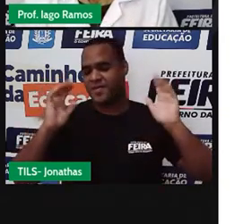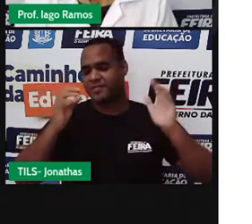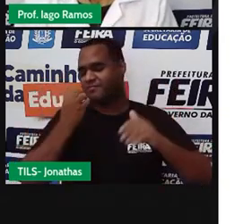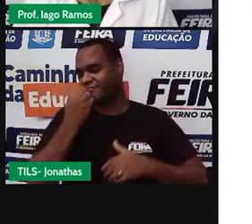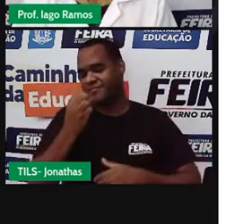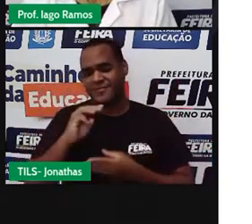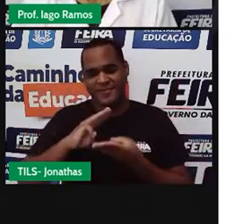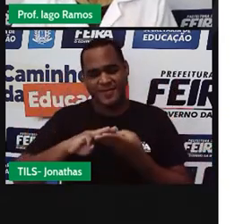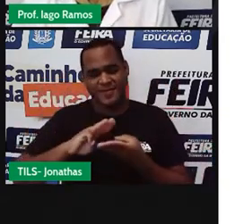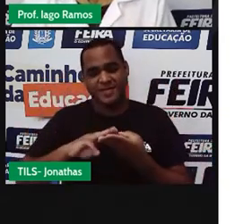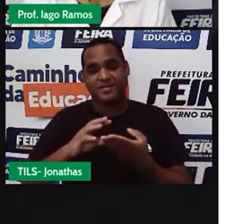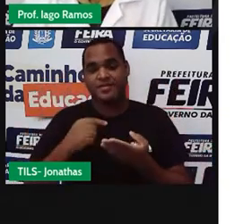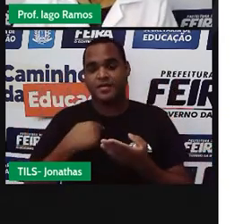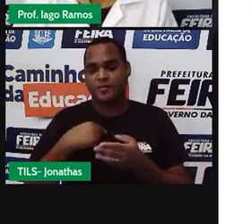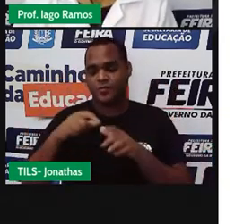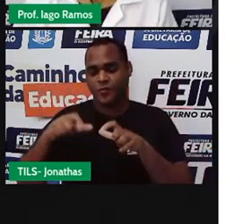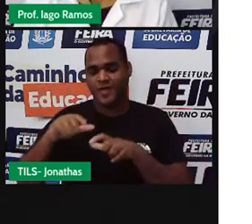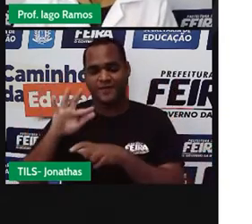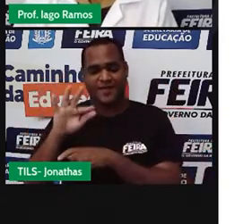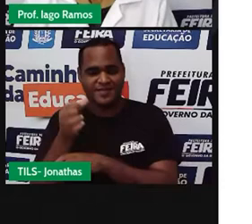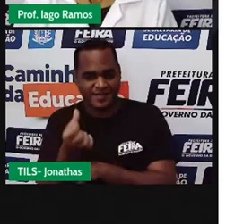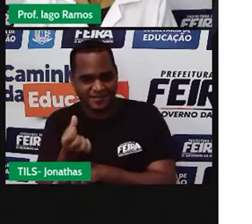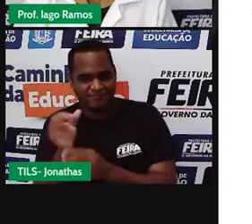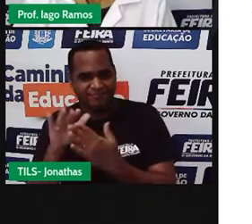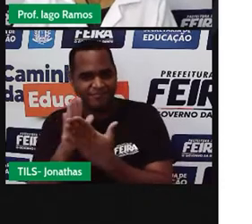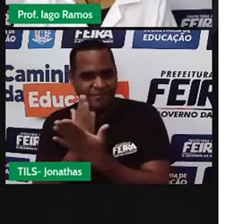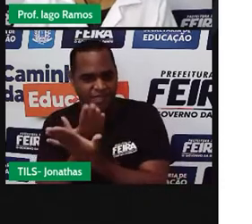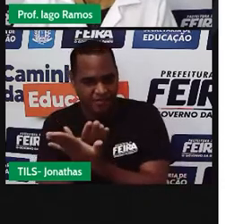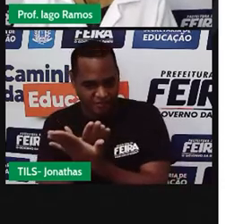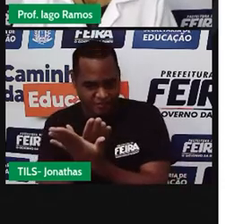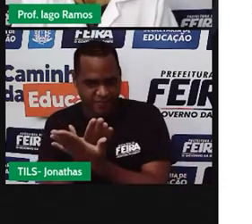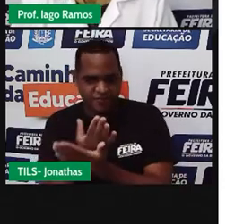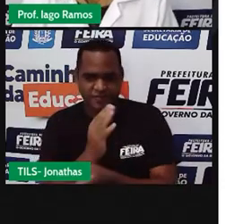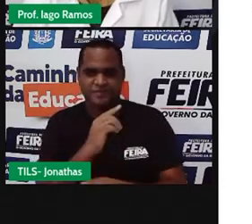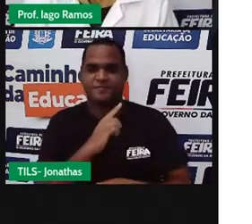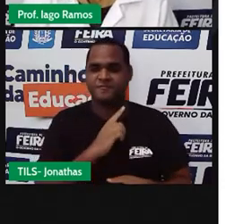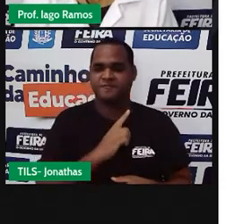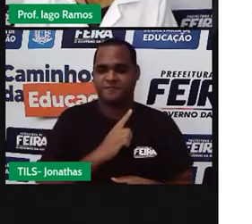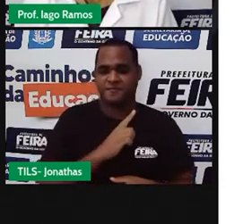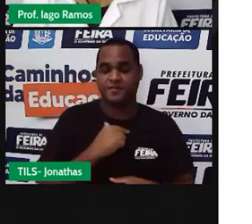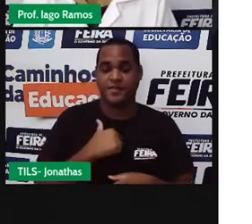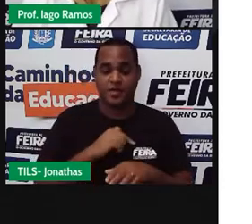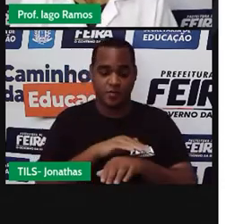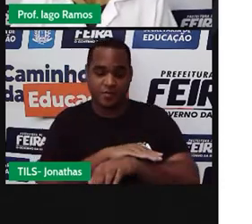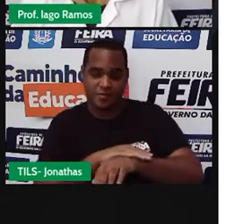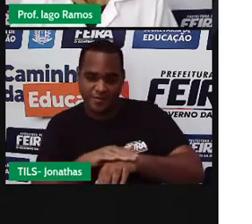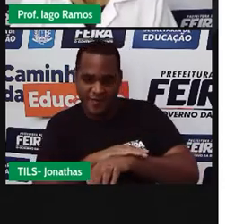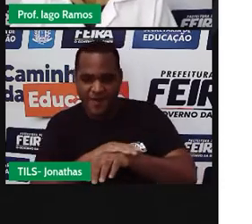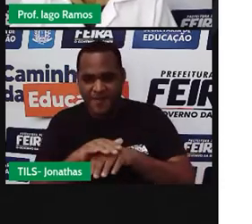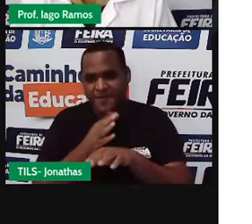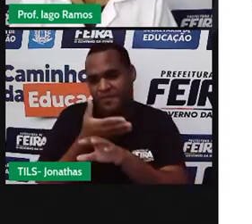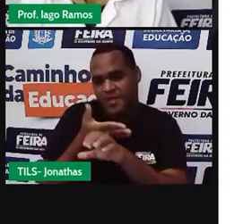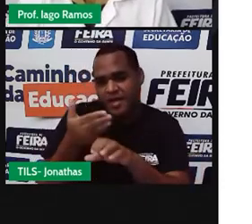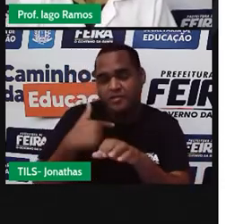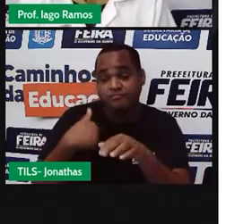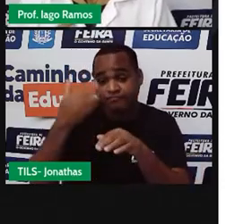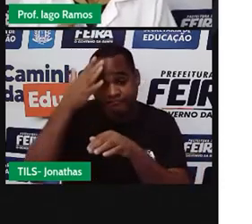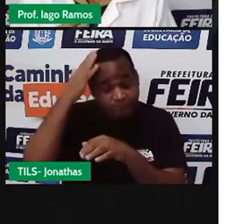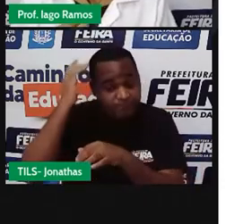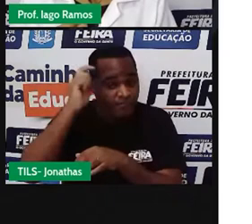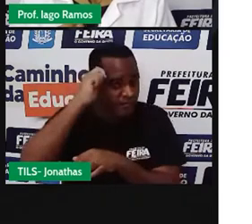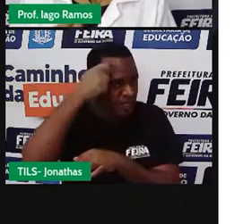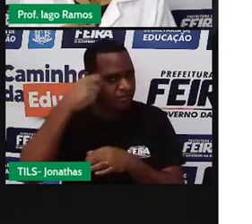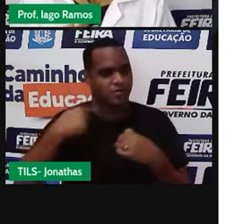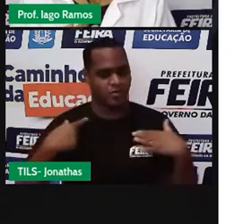eu venho da Escola Municipal Faustino Dias Lima tem o pele branca cabelo preto